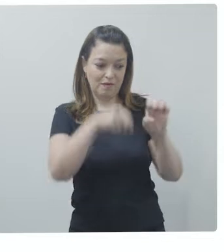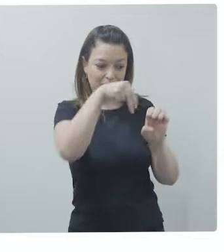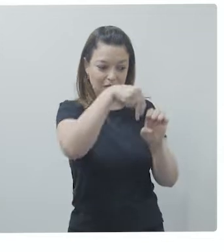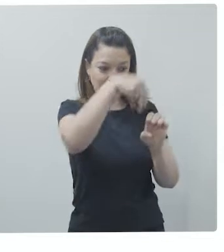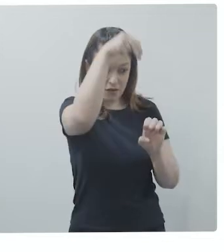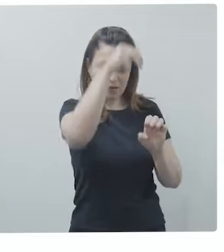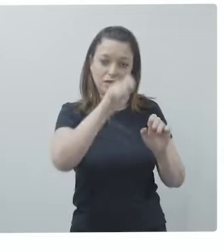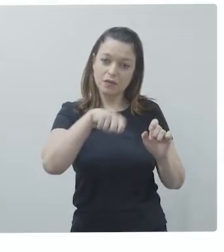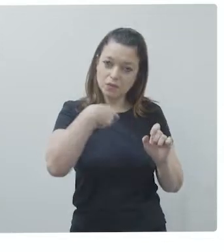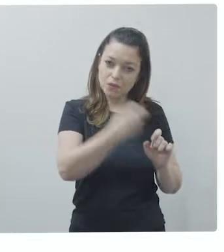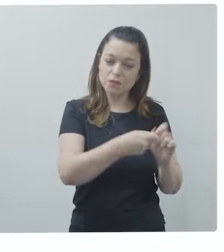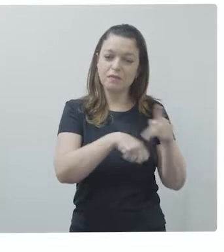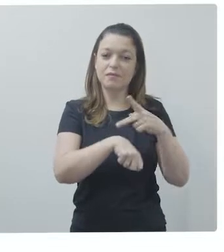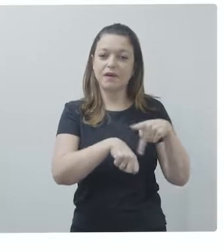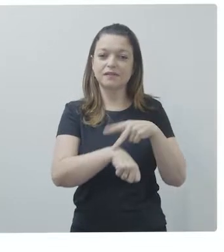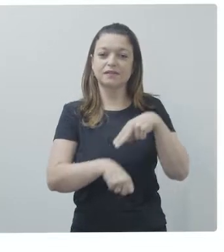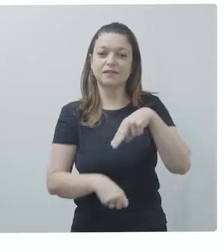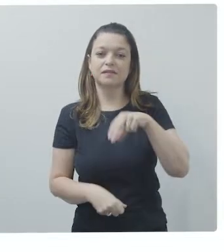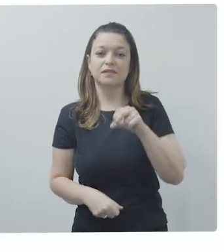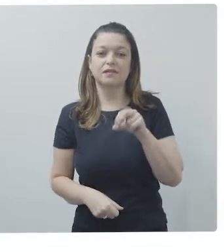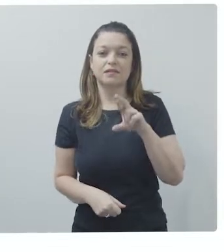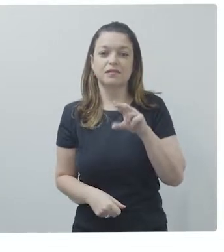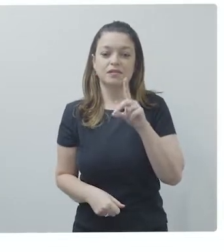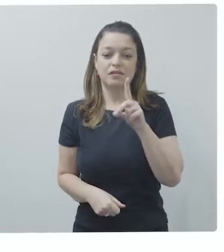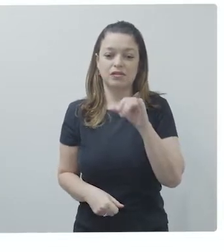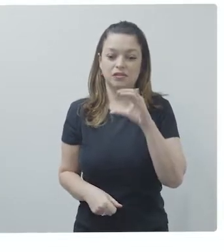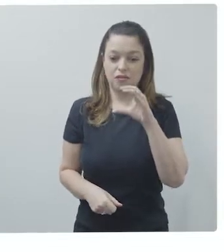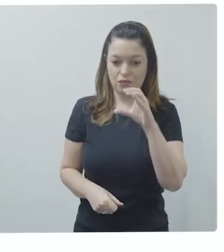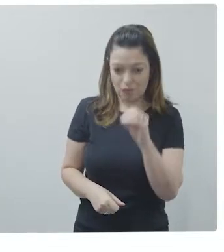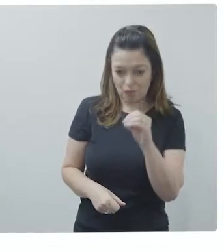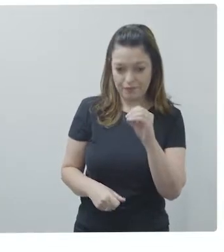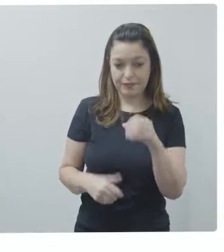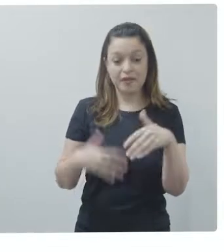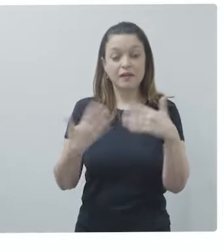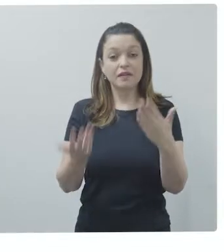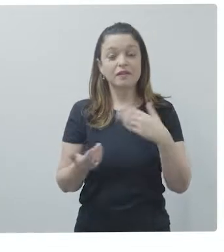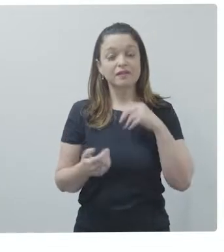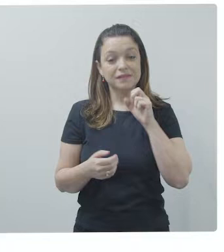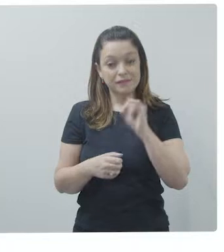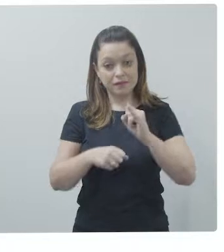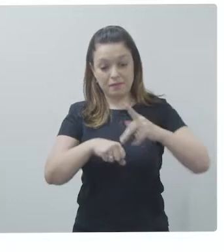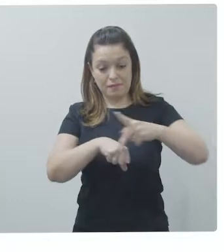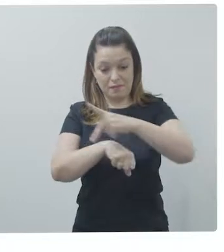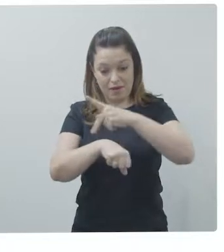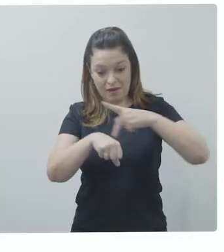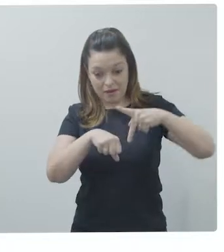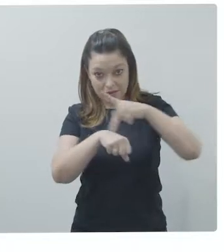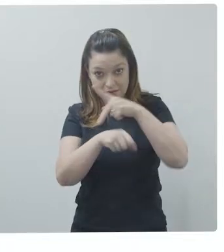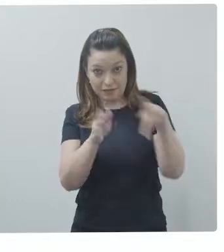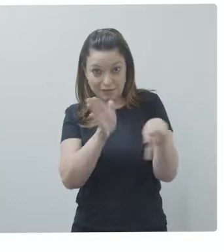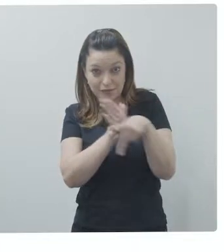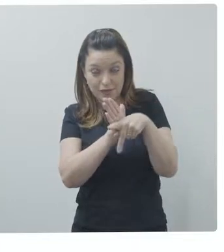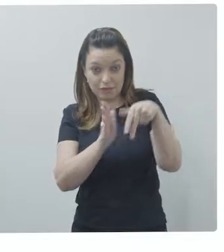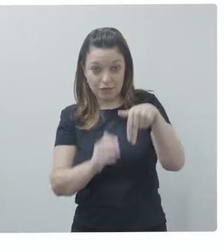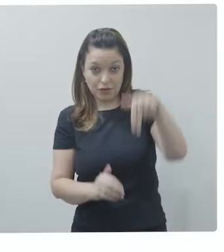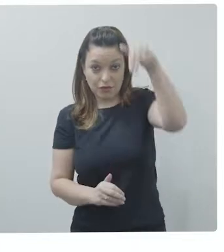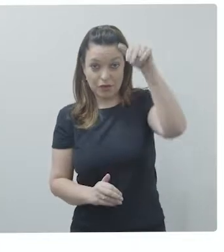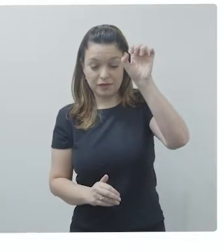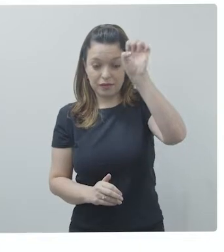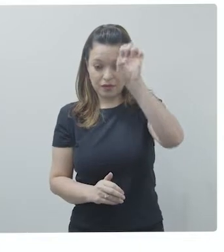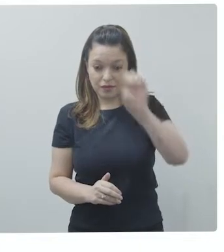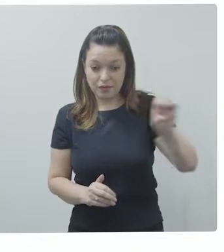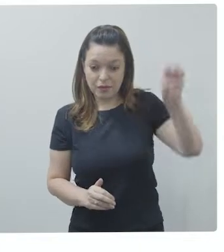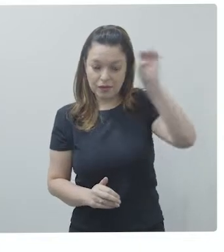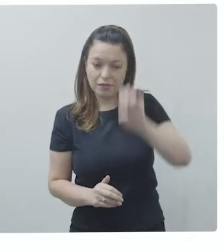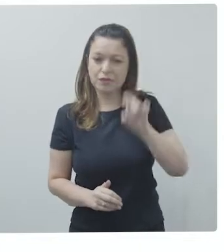denominação. Entretanto, a denominação nórdico, quando falamos de países nórdicos, vai além da